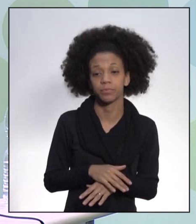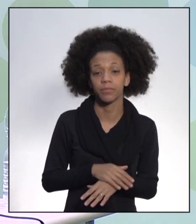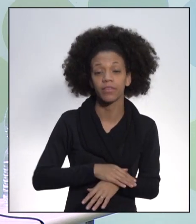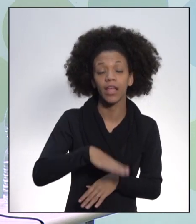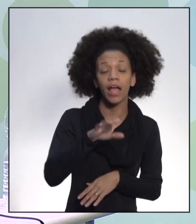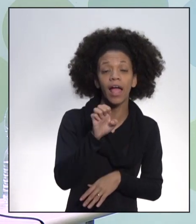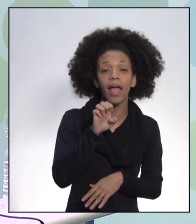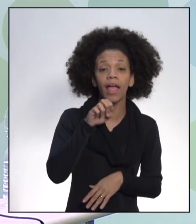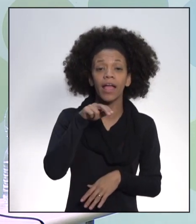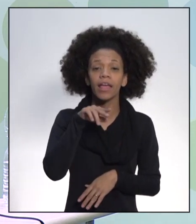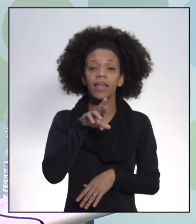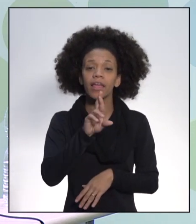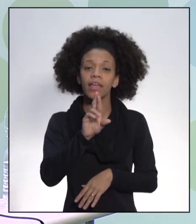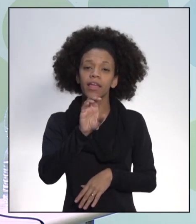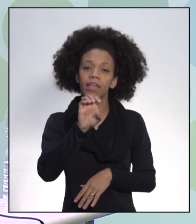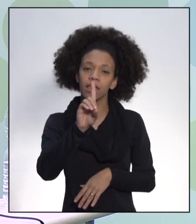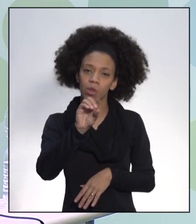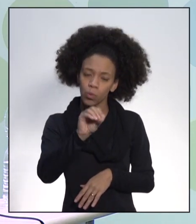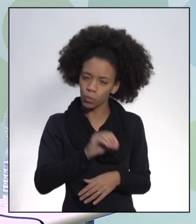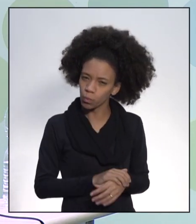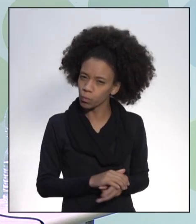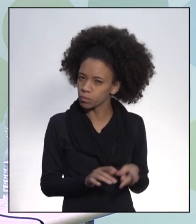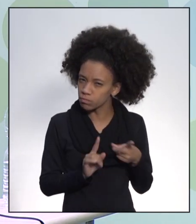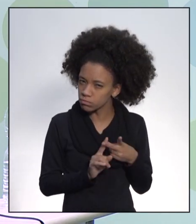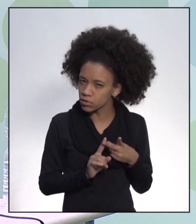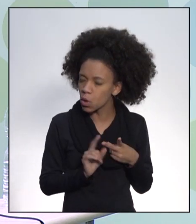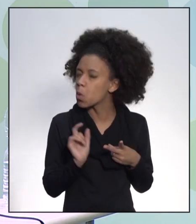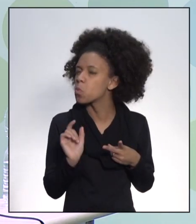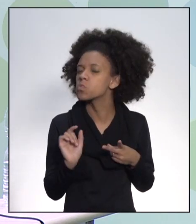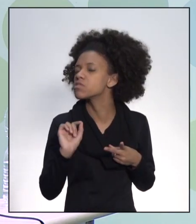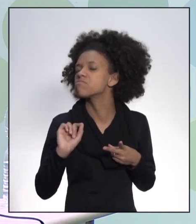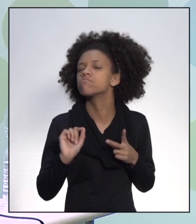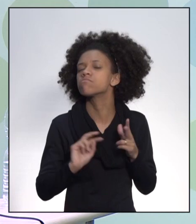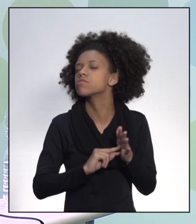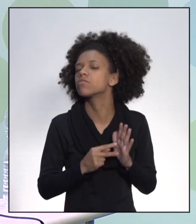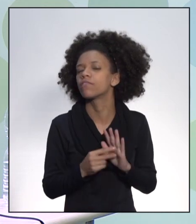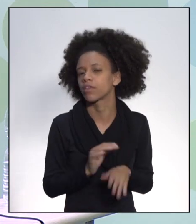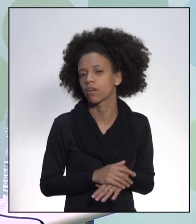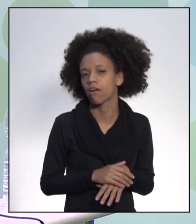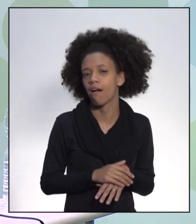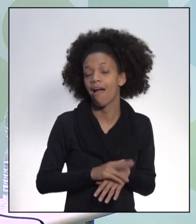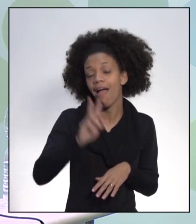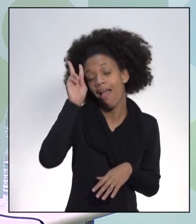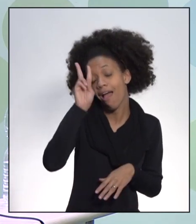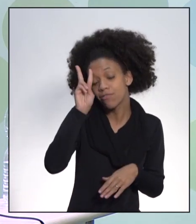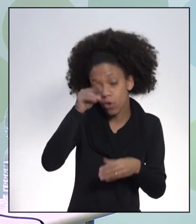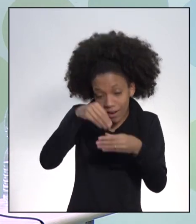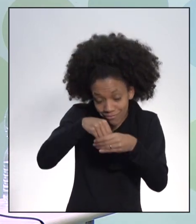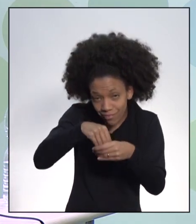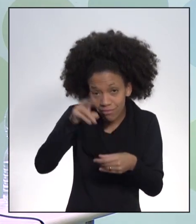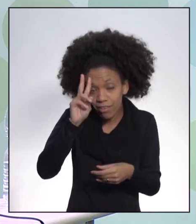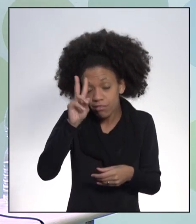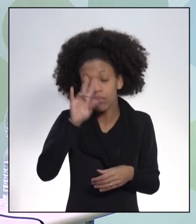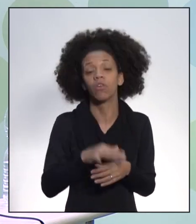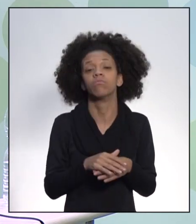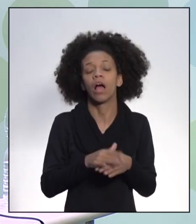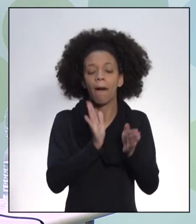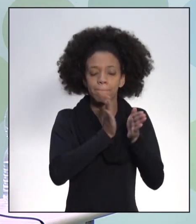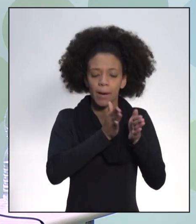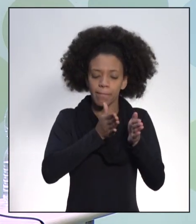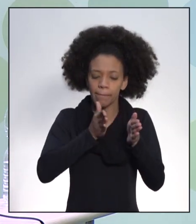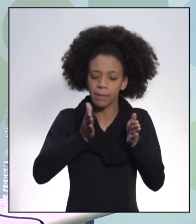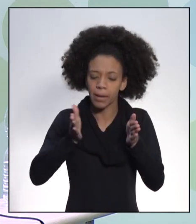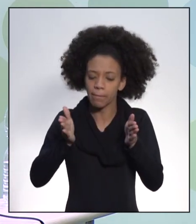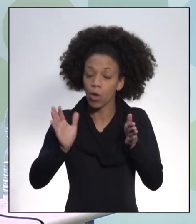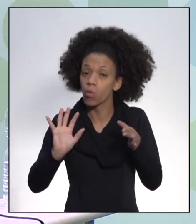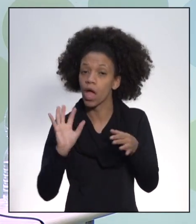Enredo. O que é o enredo? O enredo é a história em si. O enredo é a sucessão de fatos, né? É